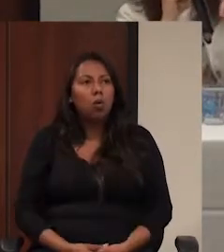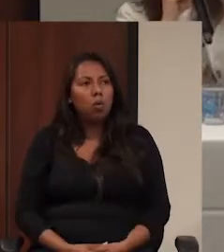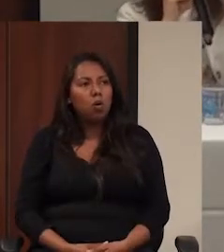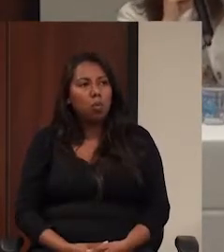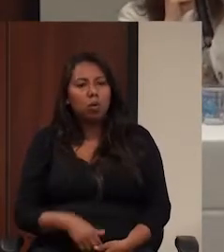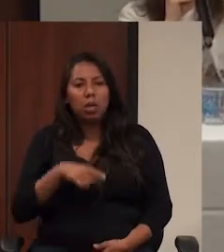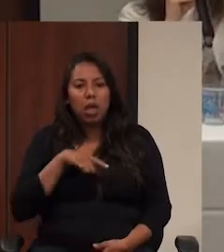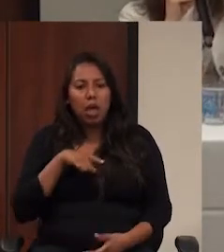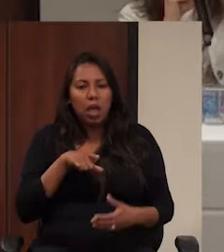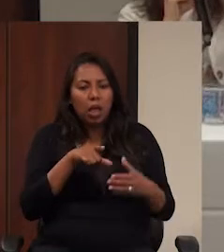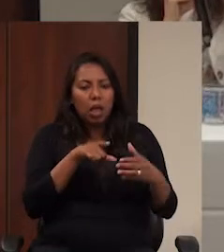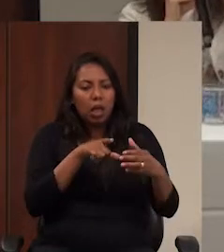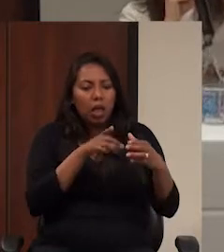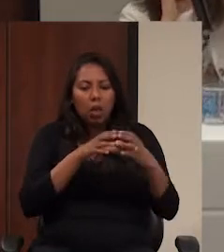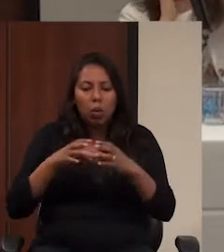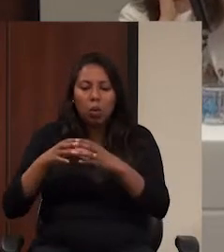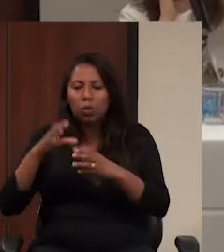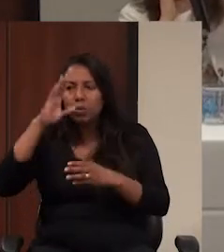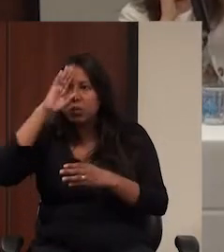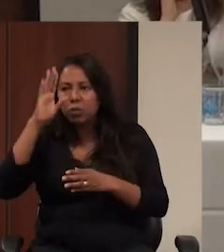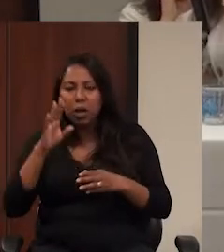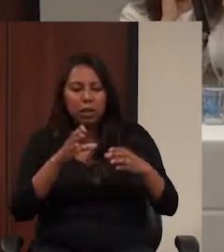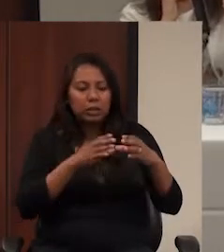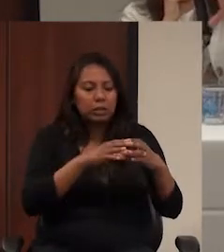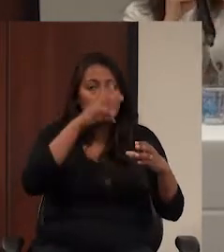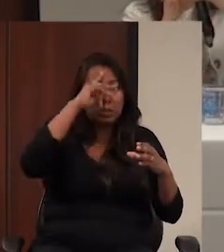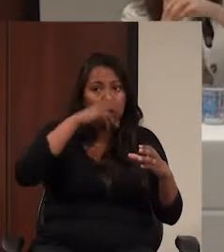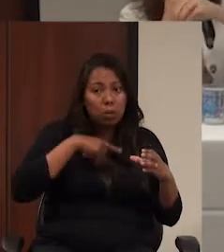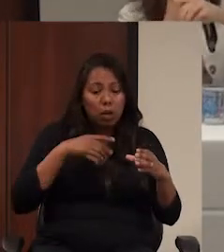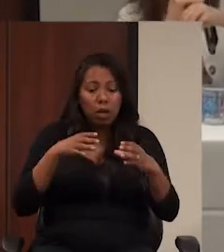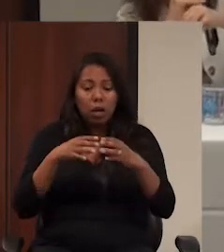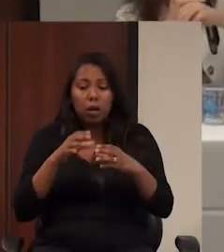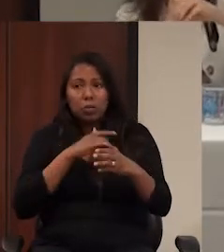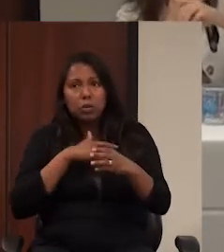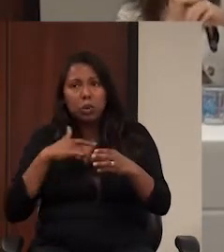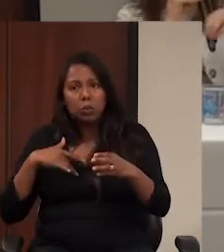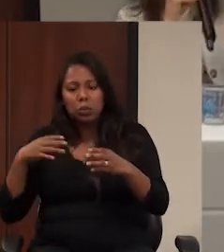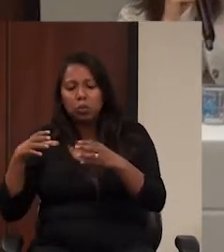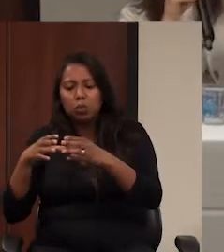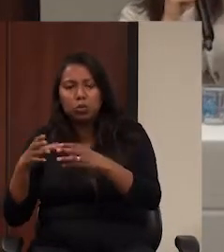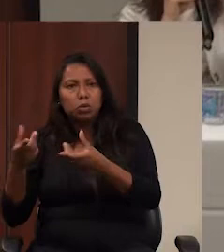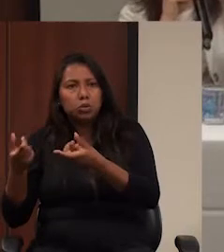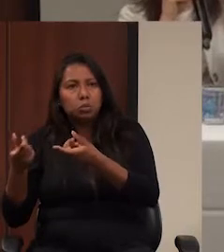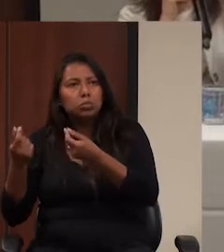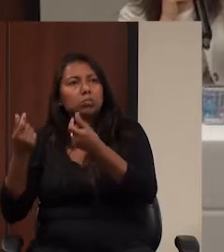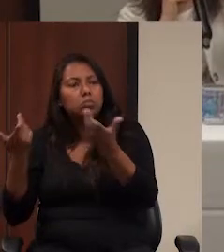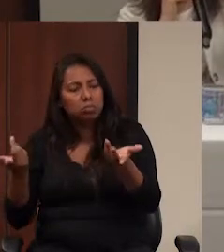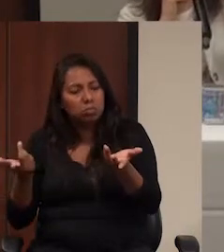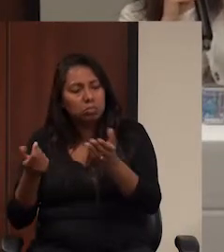eixos principais, então, questões pessoais, questões de saúde, se não me engano, e questões financeiras, né? O